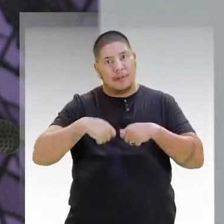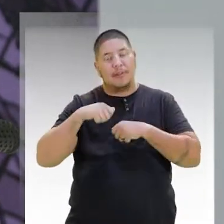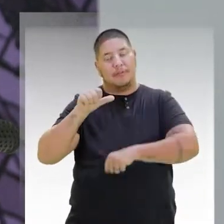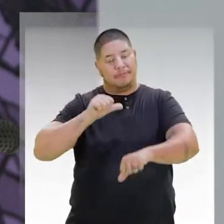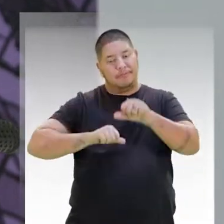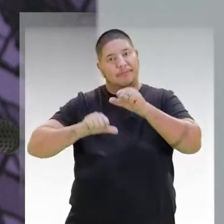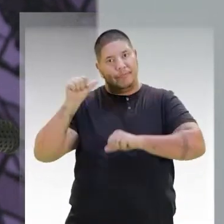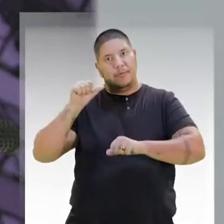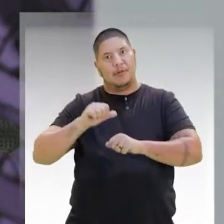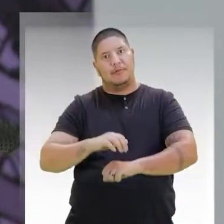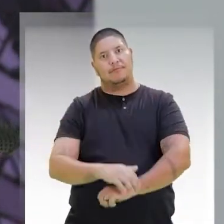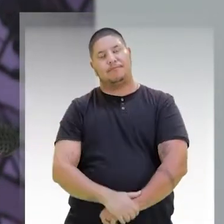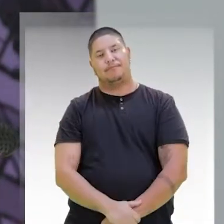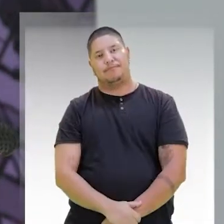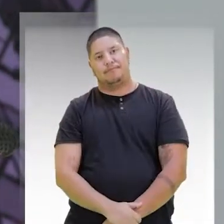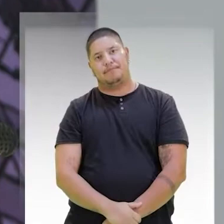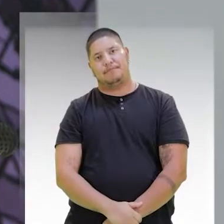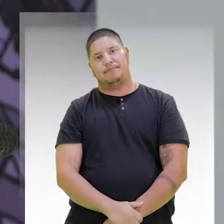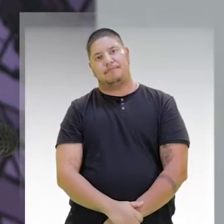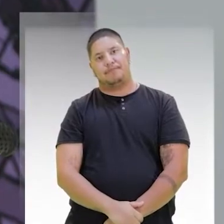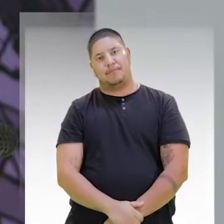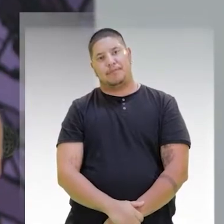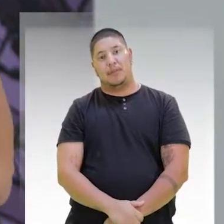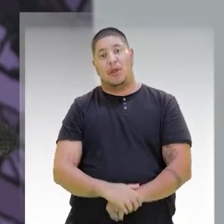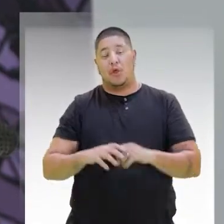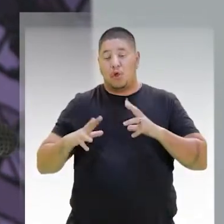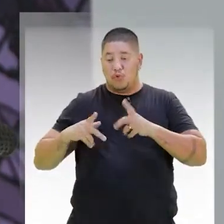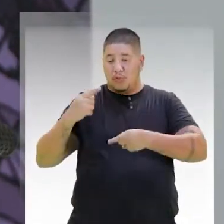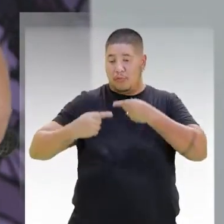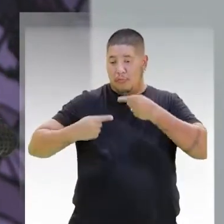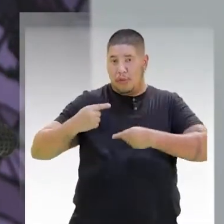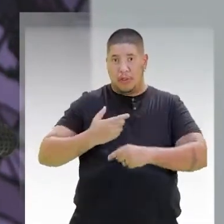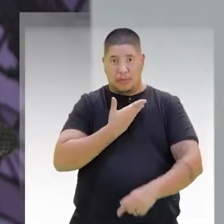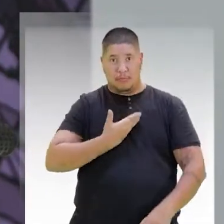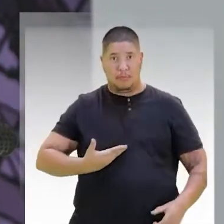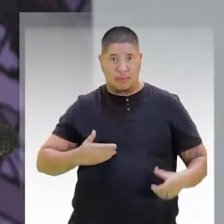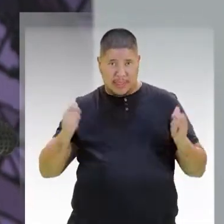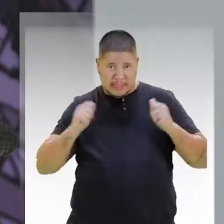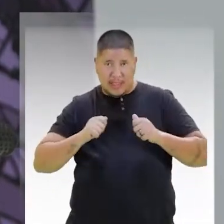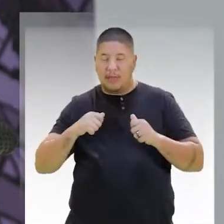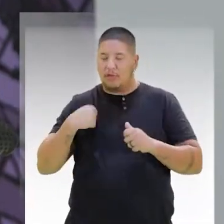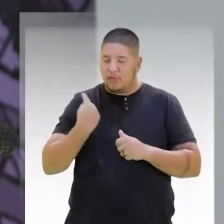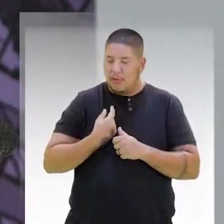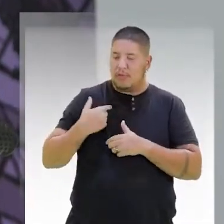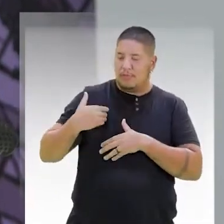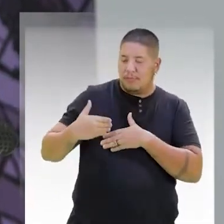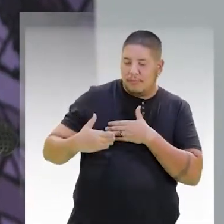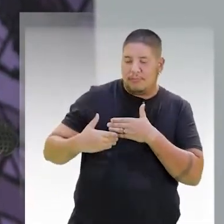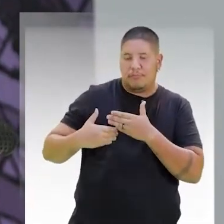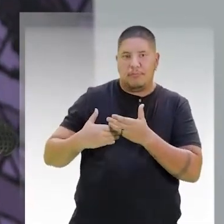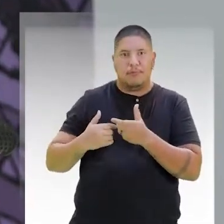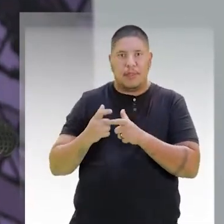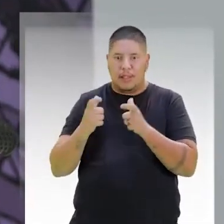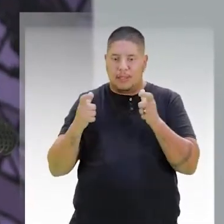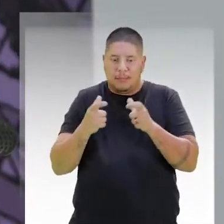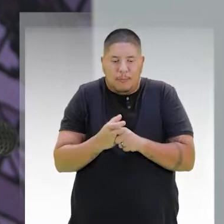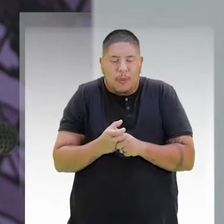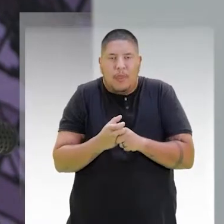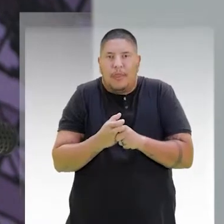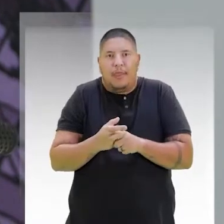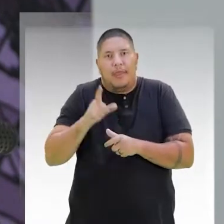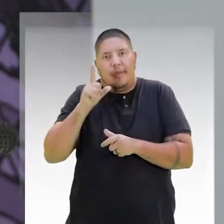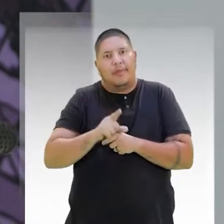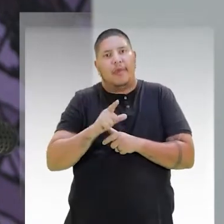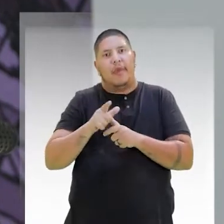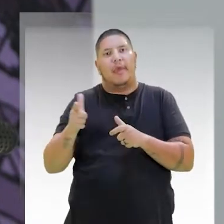uma barreira. Todas as políticas públicas funcionando, a gente vai, então, superando, né, esse funil imenso que